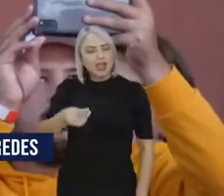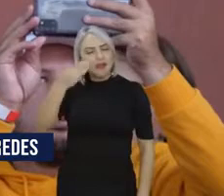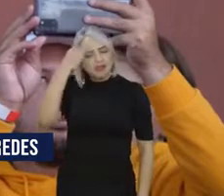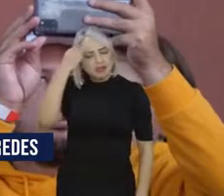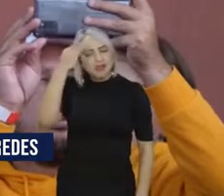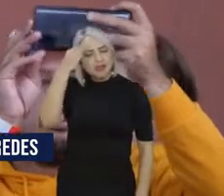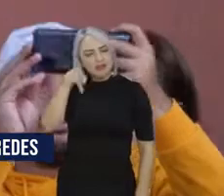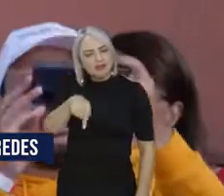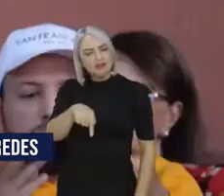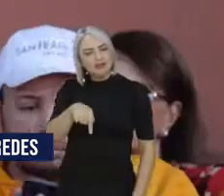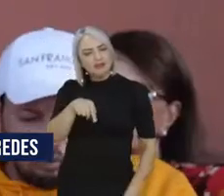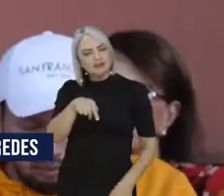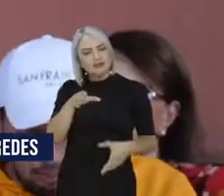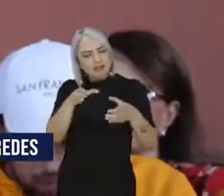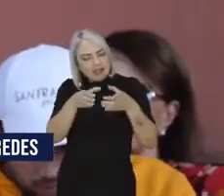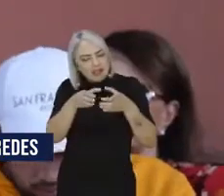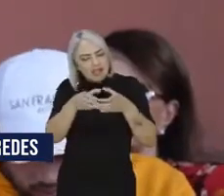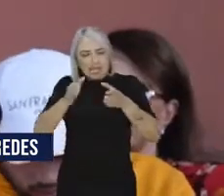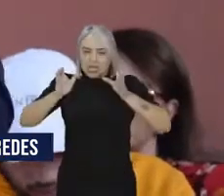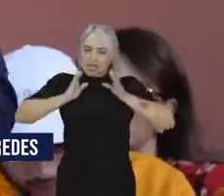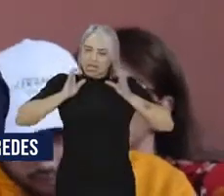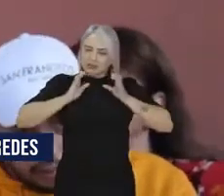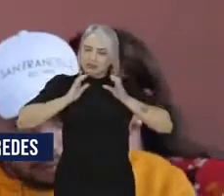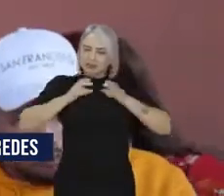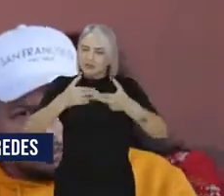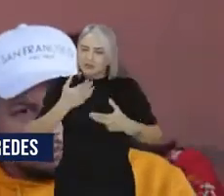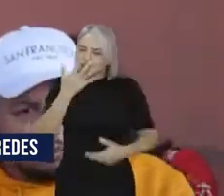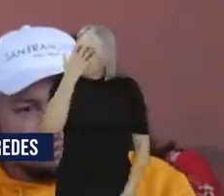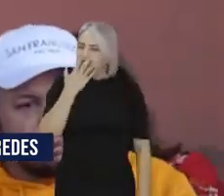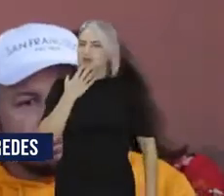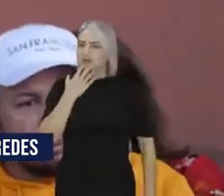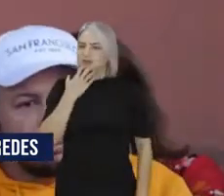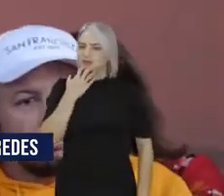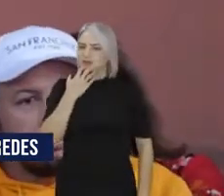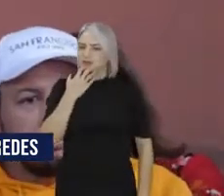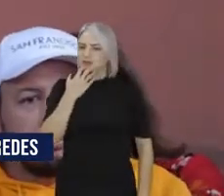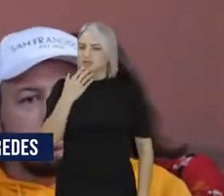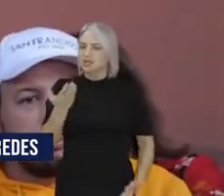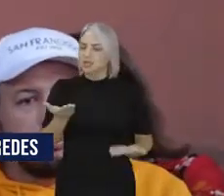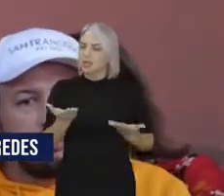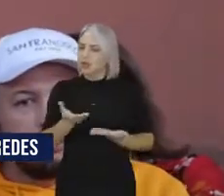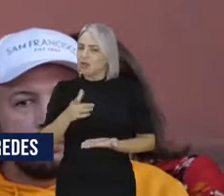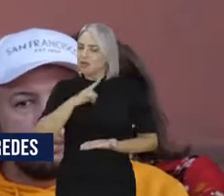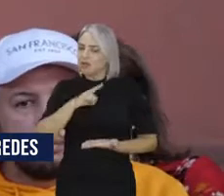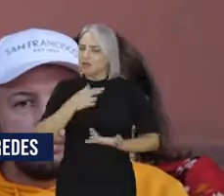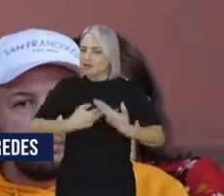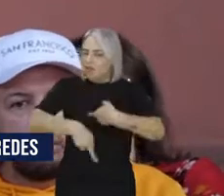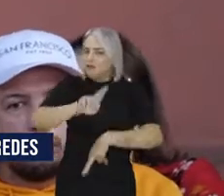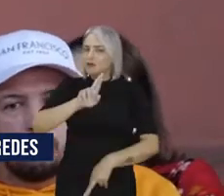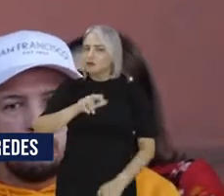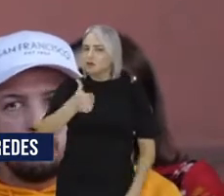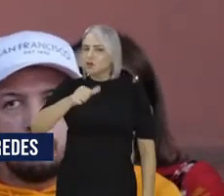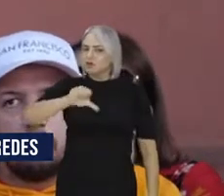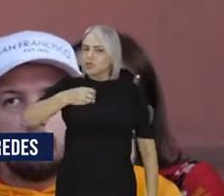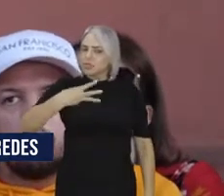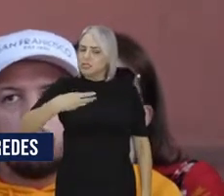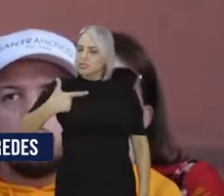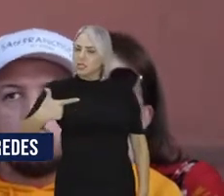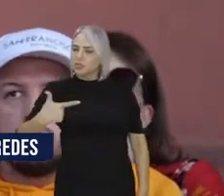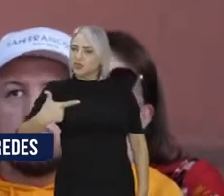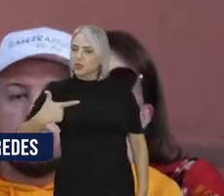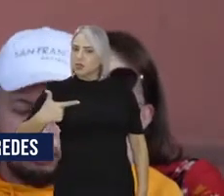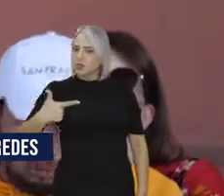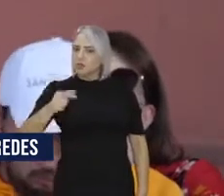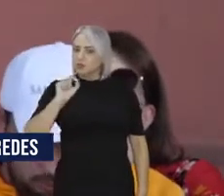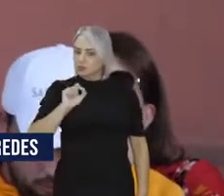A coisa é tão grave que quando houve a Revolução de 32, e os paulistas dizem que foi revolução,